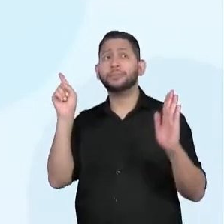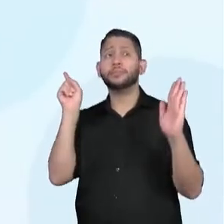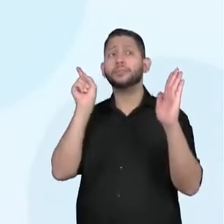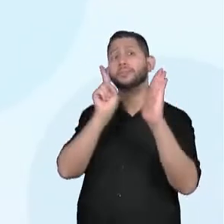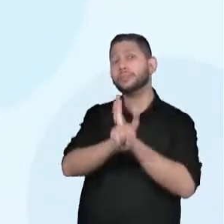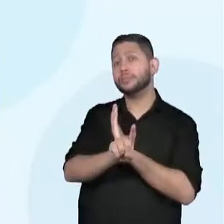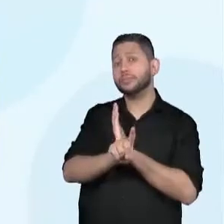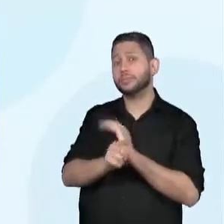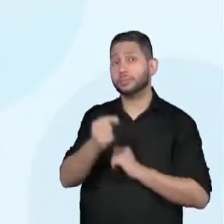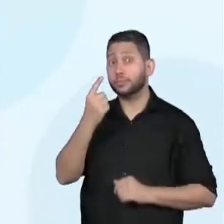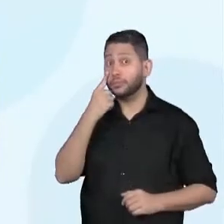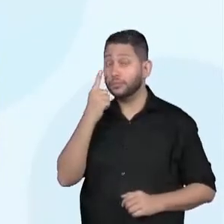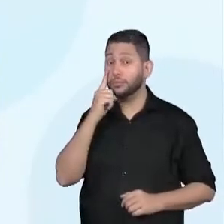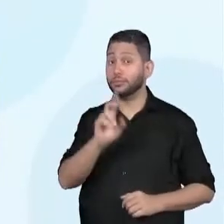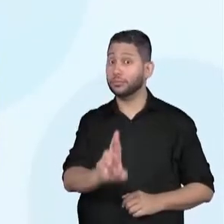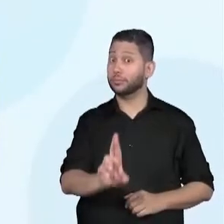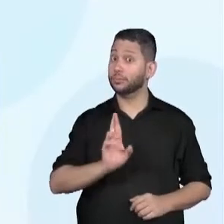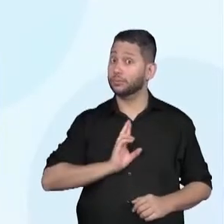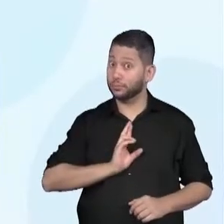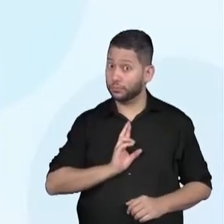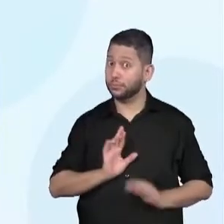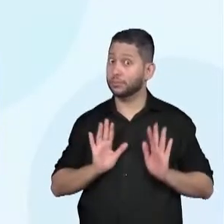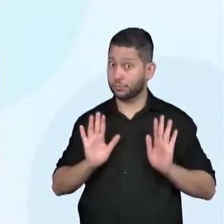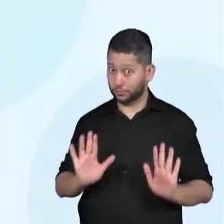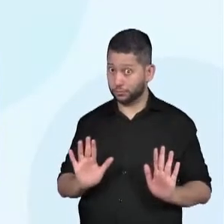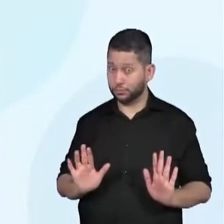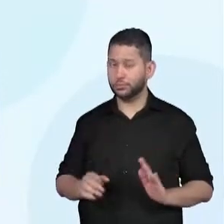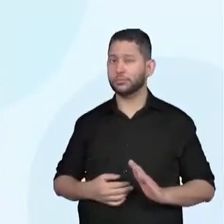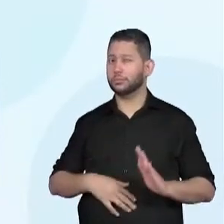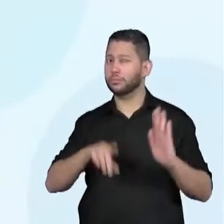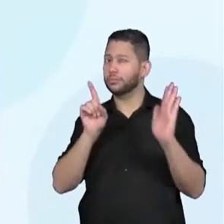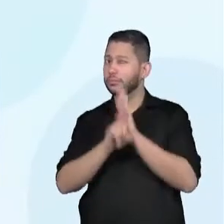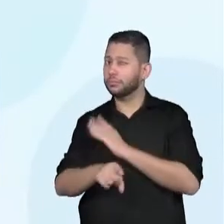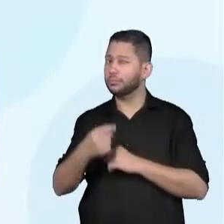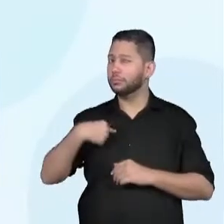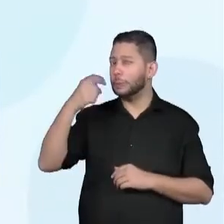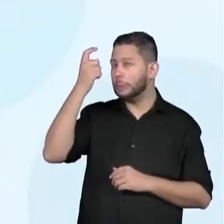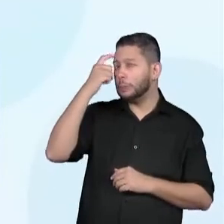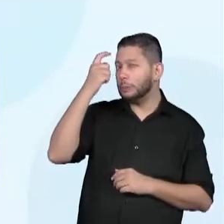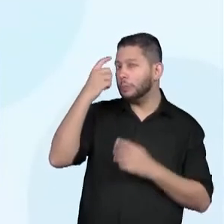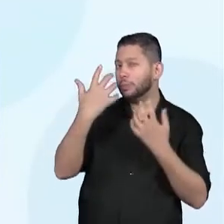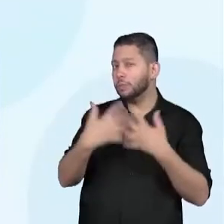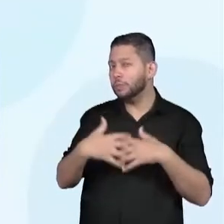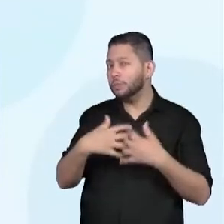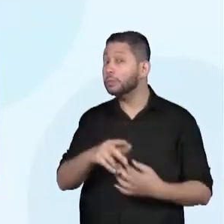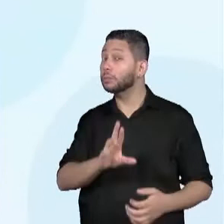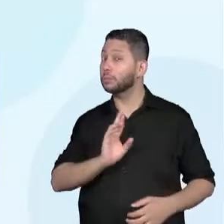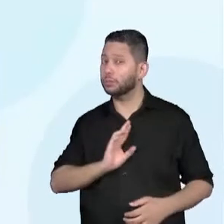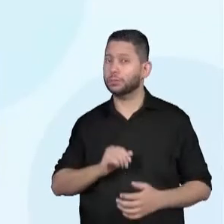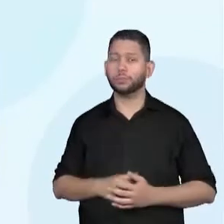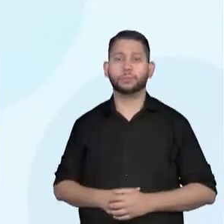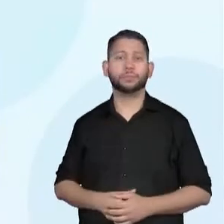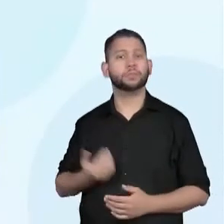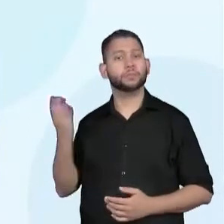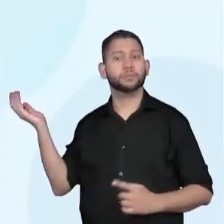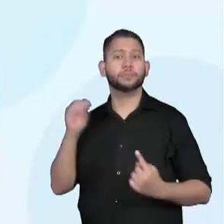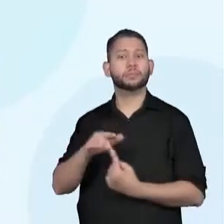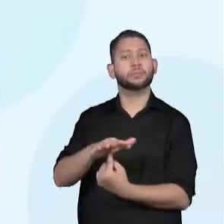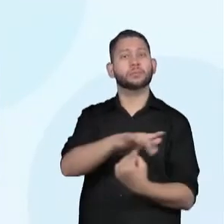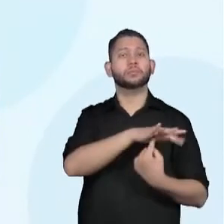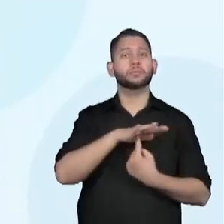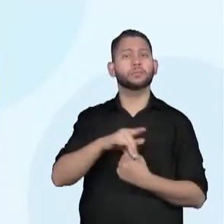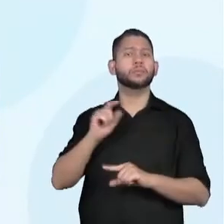respondendo aí no chat, né? A pergunta vai surgir, você já vai falando para eu falar a sua resposta aqui. Well, the park. O que a gente vai fazer